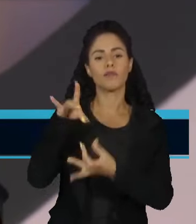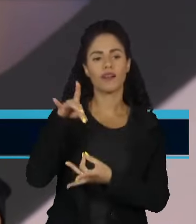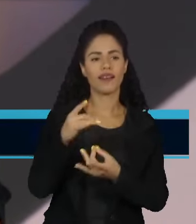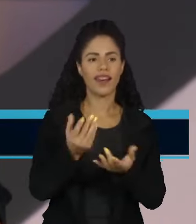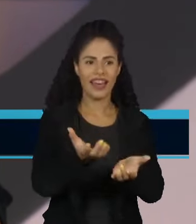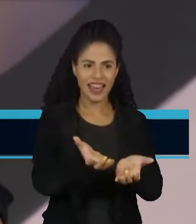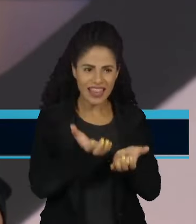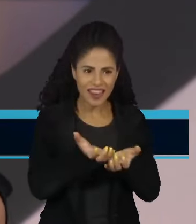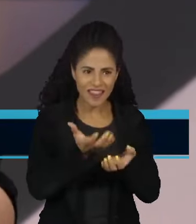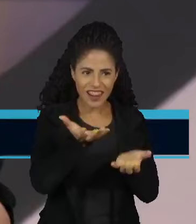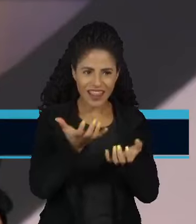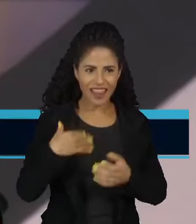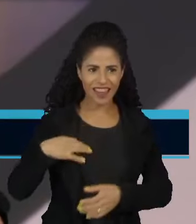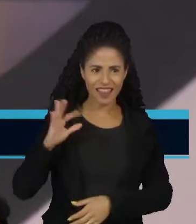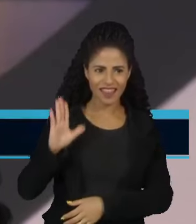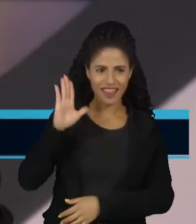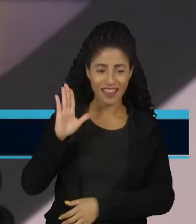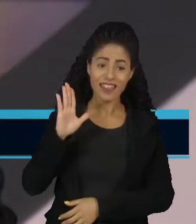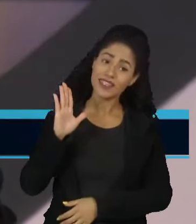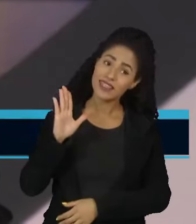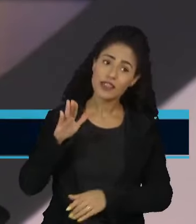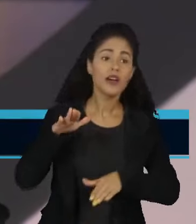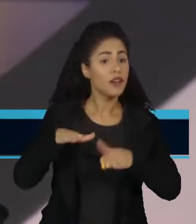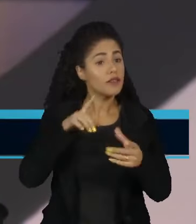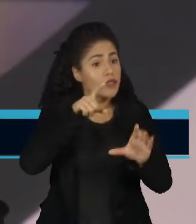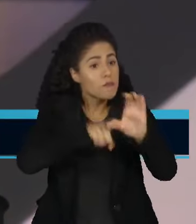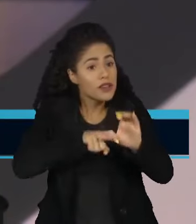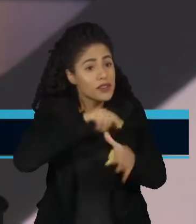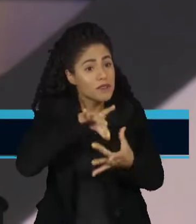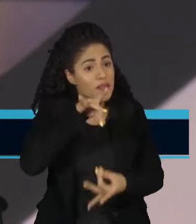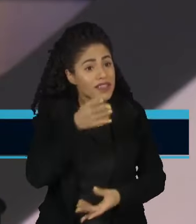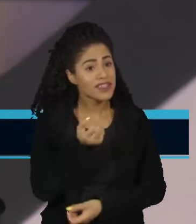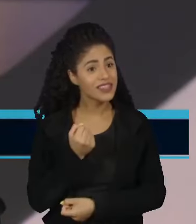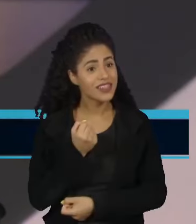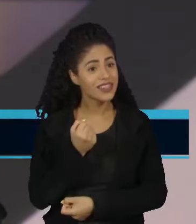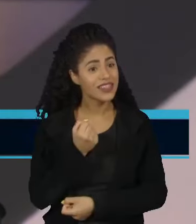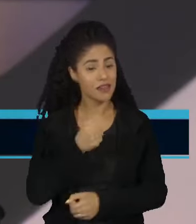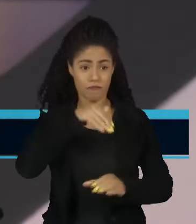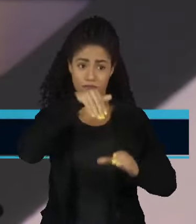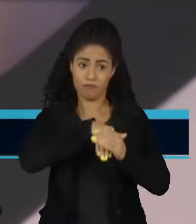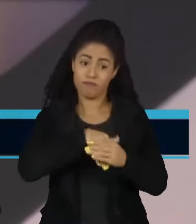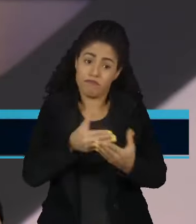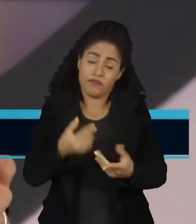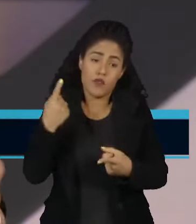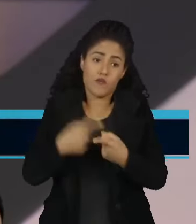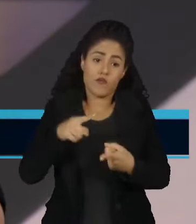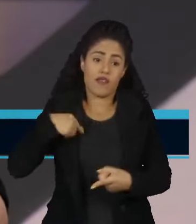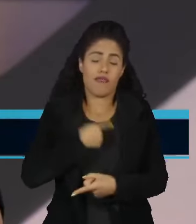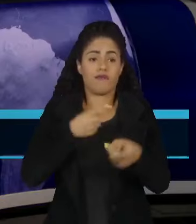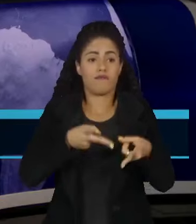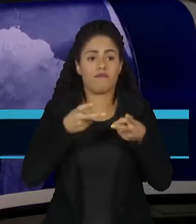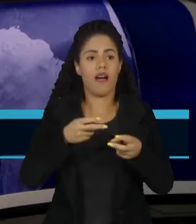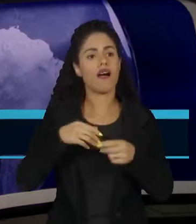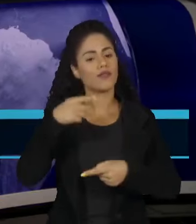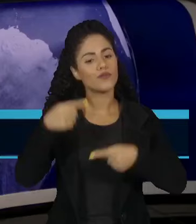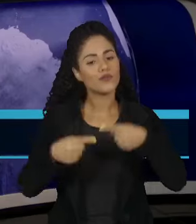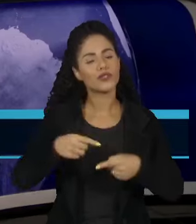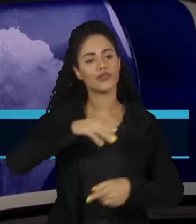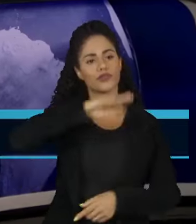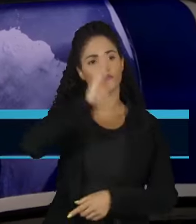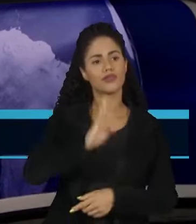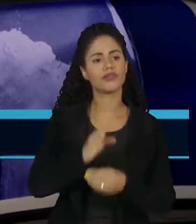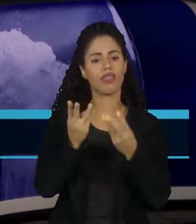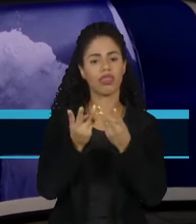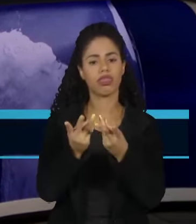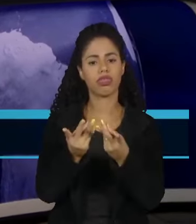agora querem ser eleitas pelo mesmo sistema, né? Dá uma certa tristeza, porque a gente vê como a política brasileira foi se